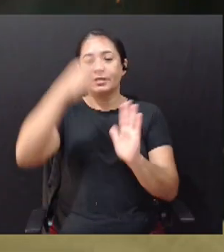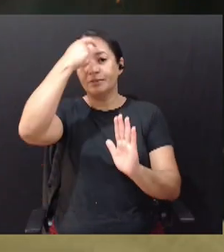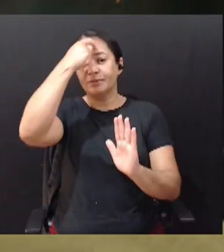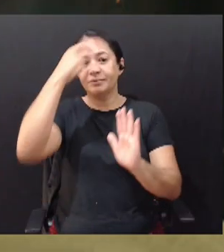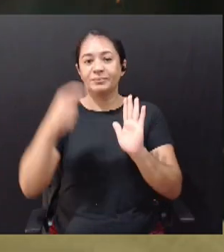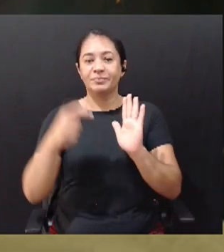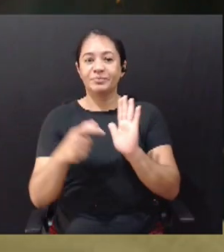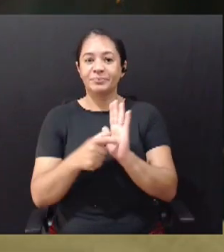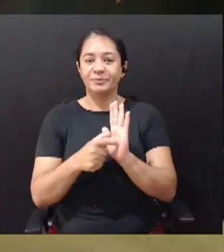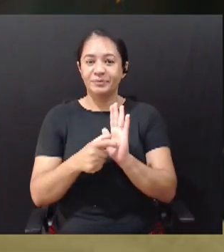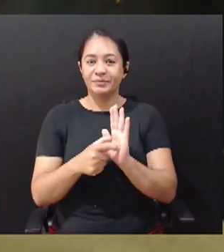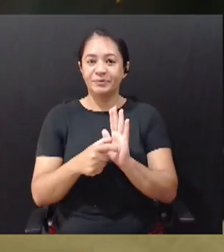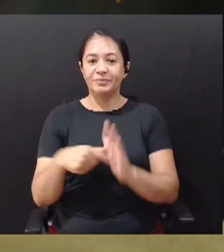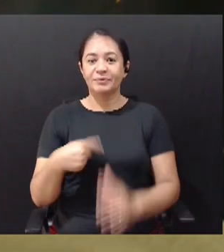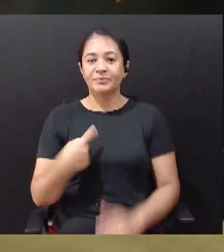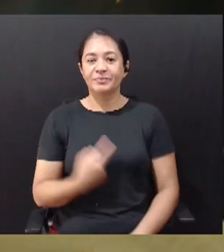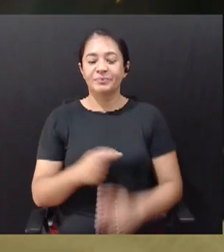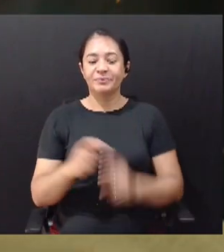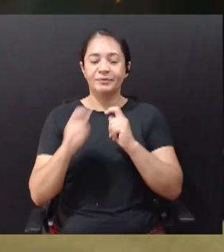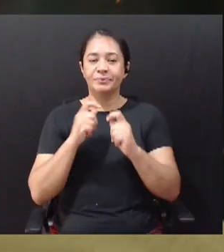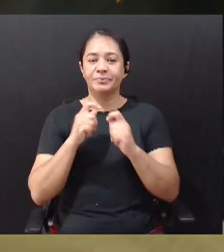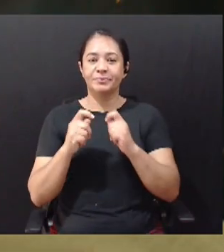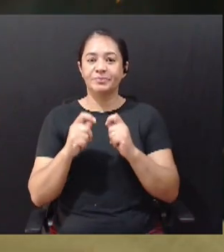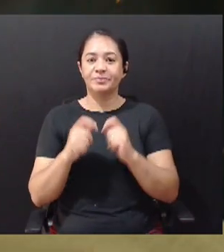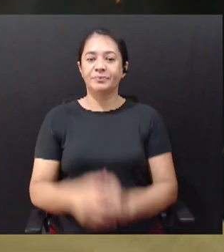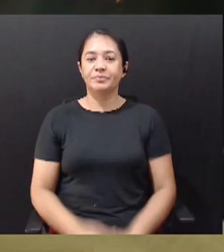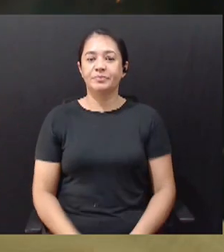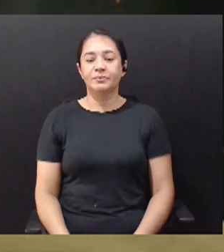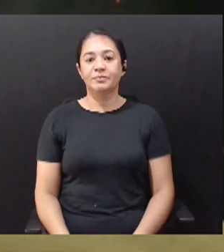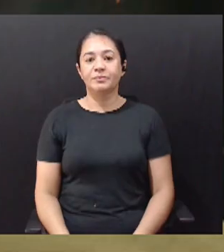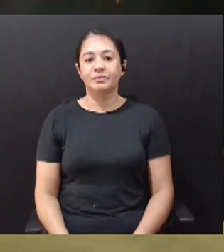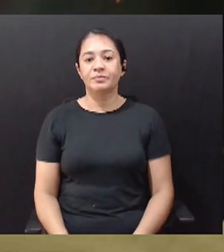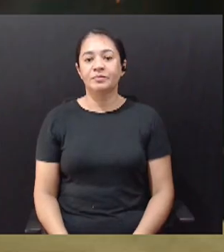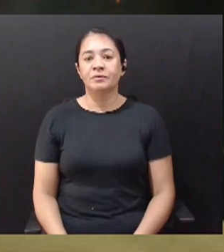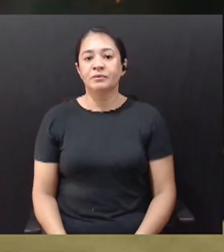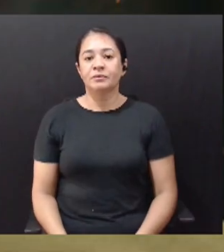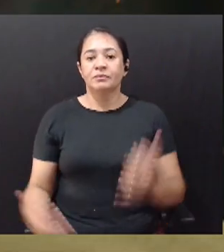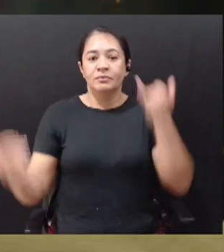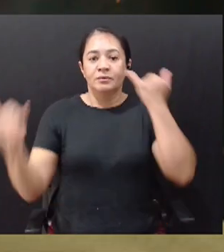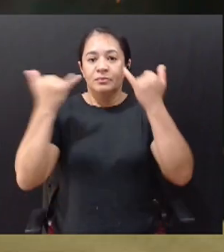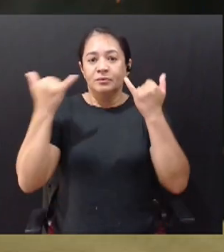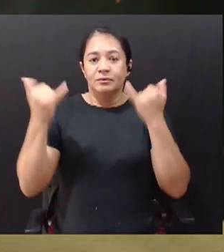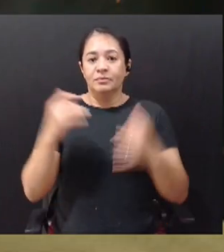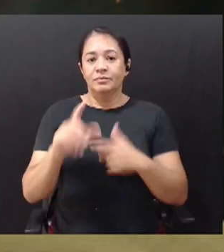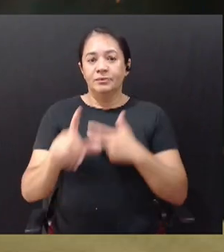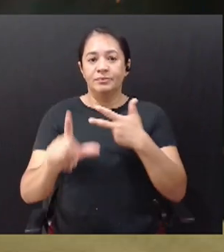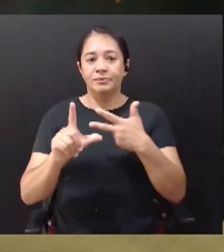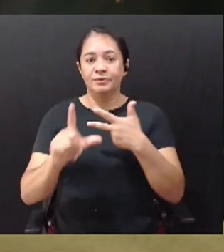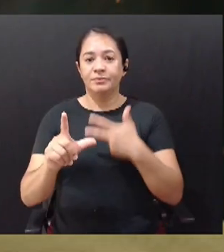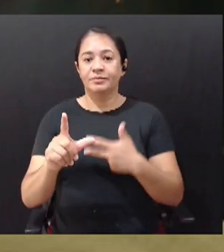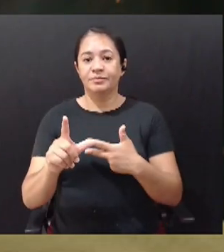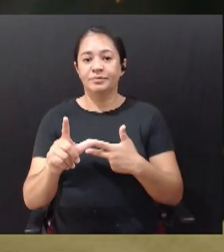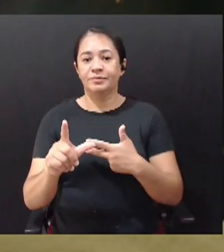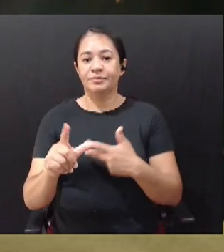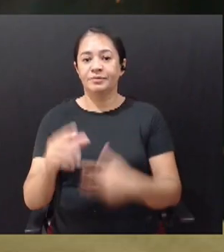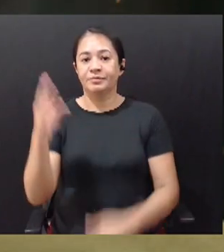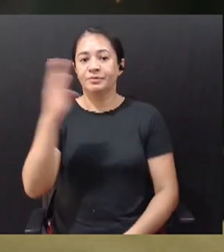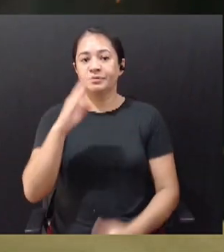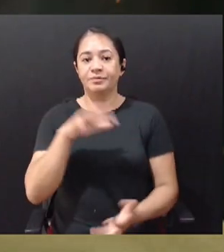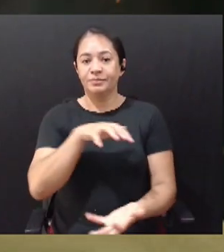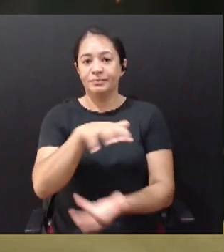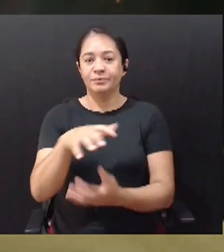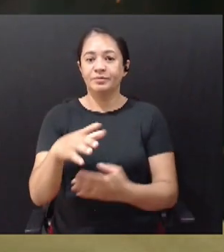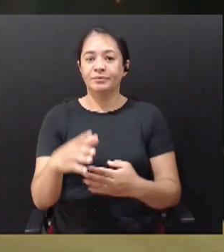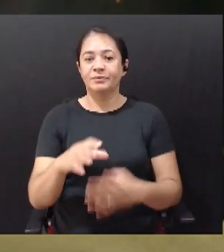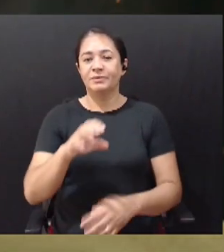nossa jornalista da Inteligência Artificial, trazendo informações do Legislativo, também Brasil, mundo, Estado, enfim,